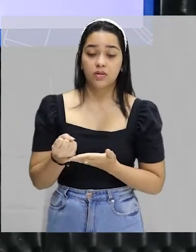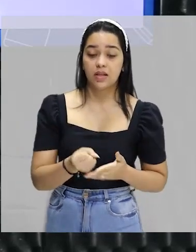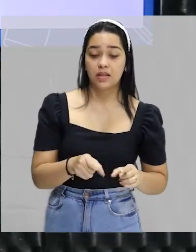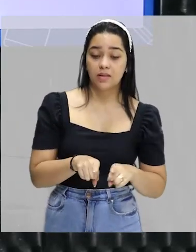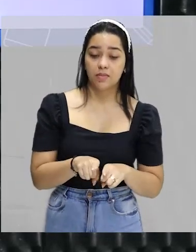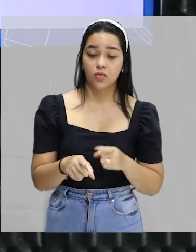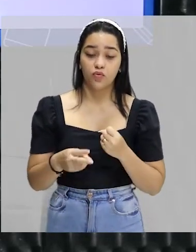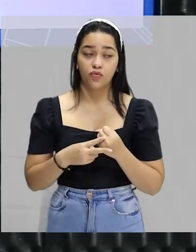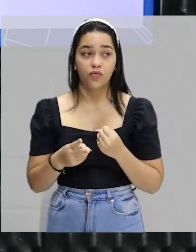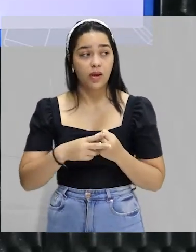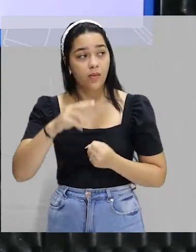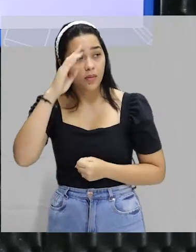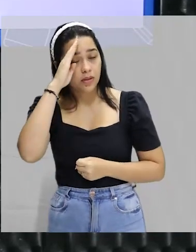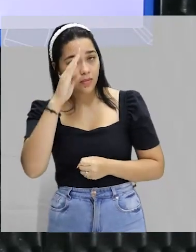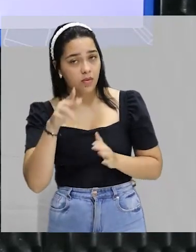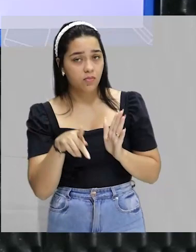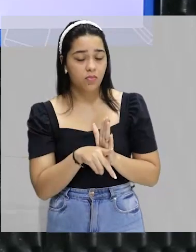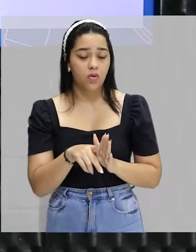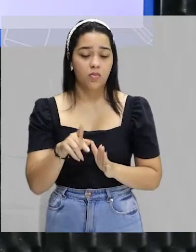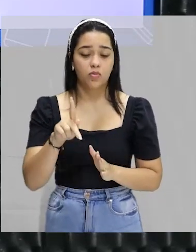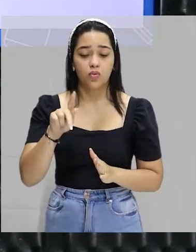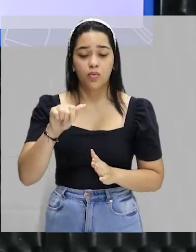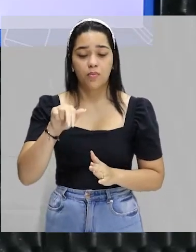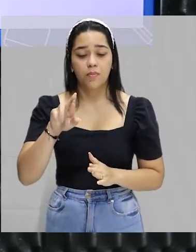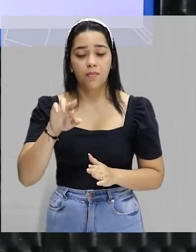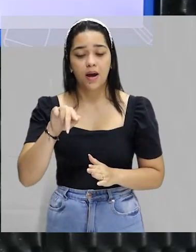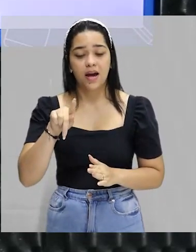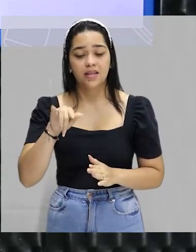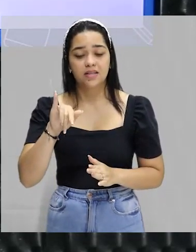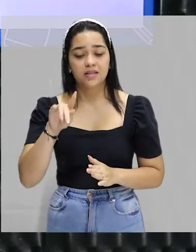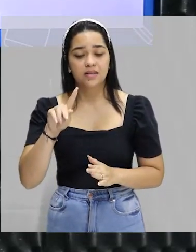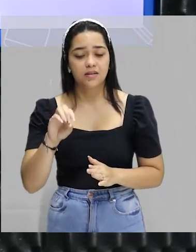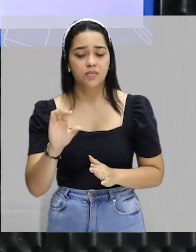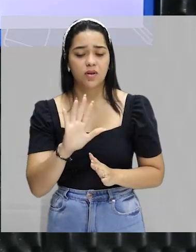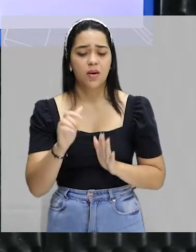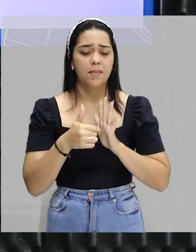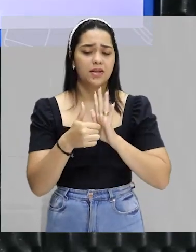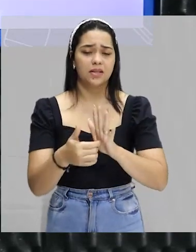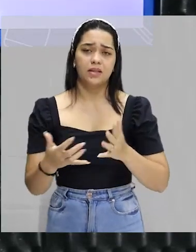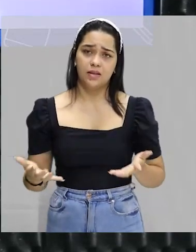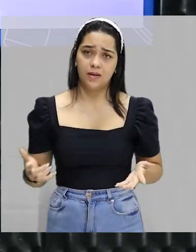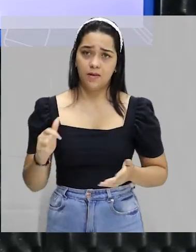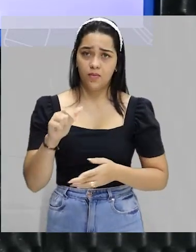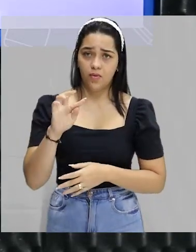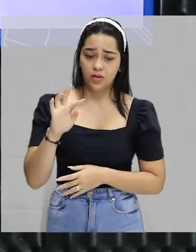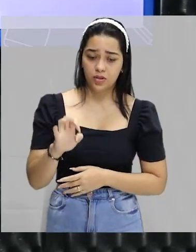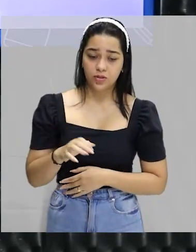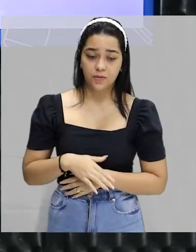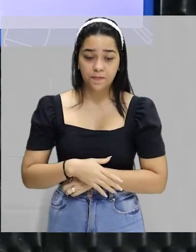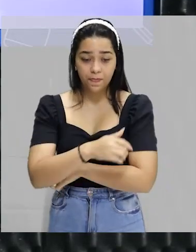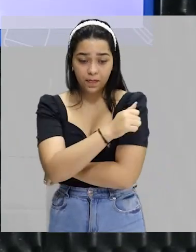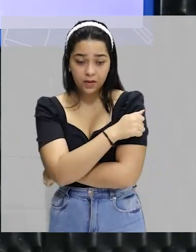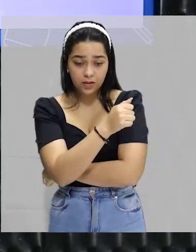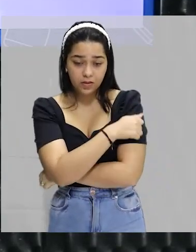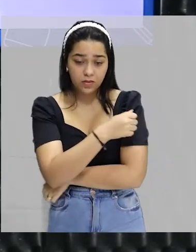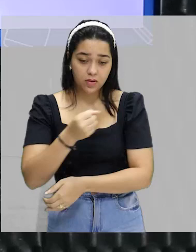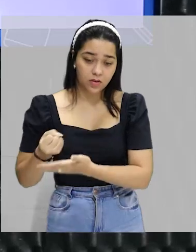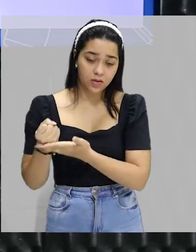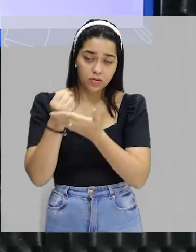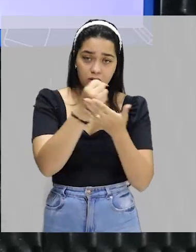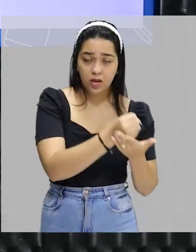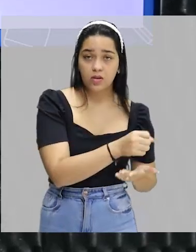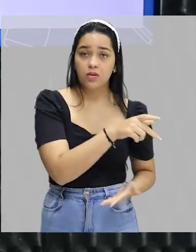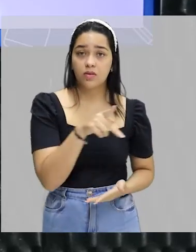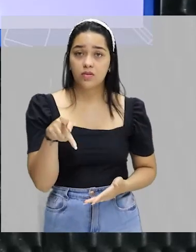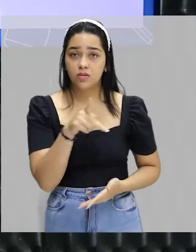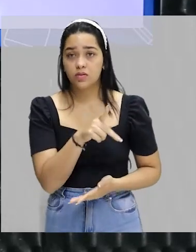verbo principal no particípio, né? Eu quero aqui não apresenta agente da passiva. Os alunos foram auxiliados pela